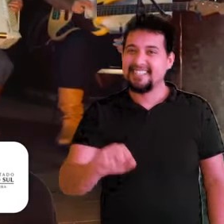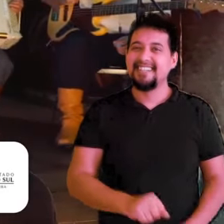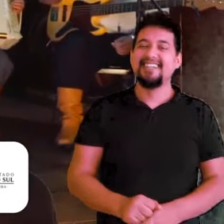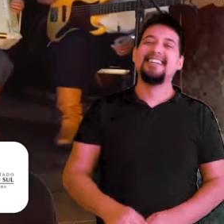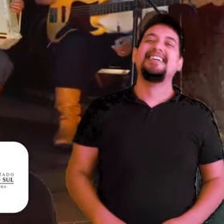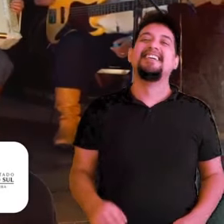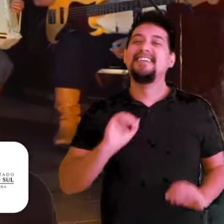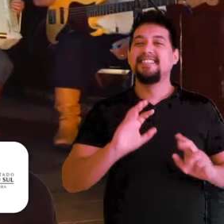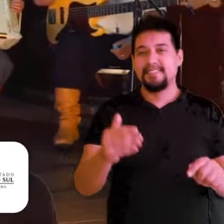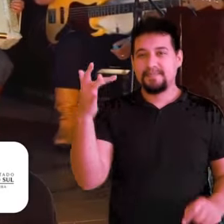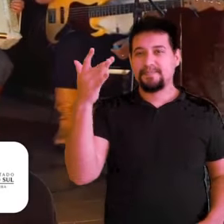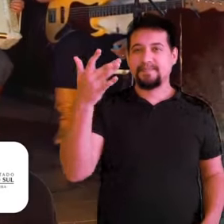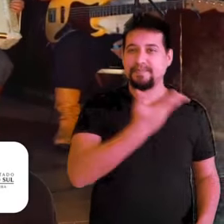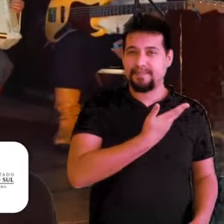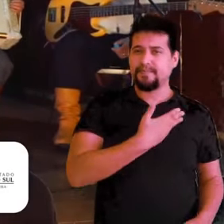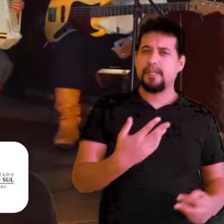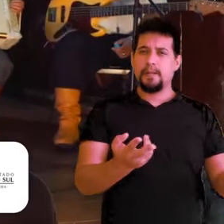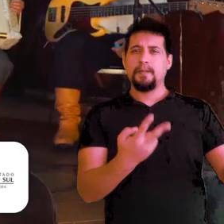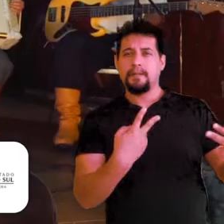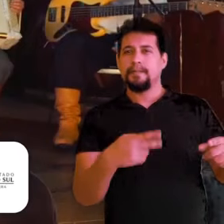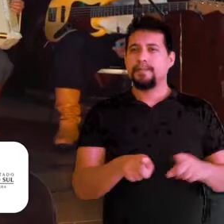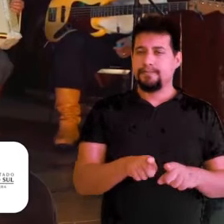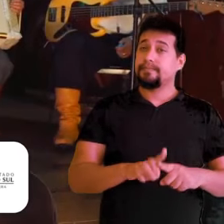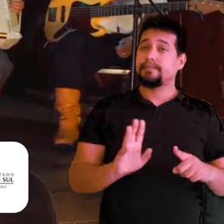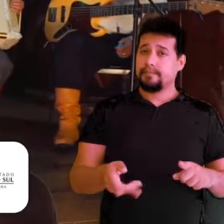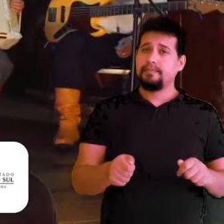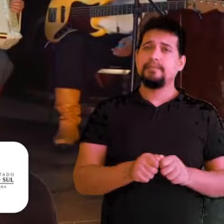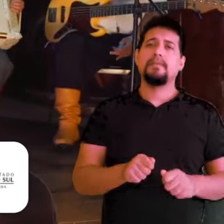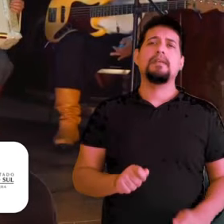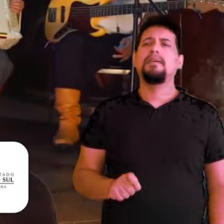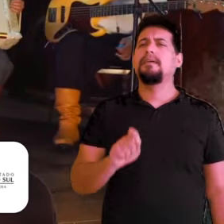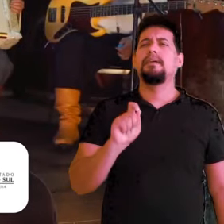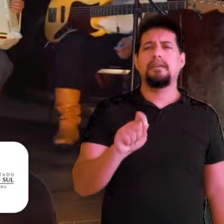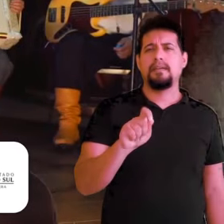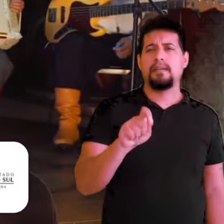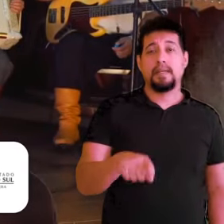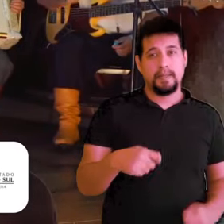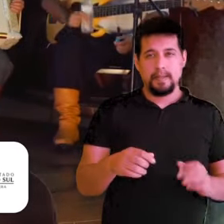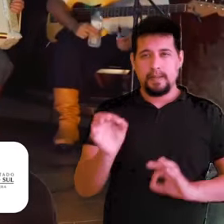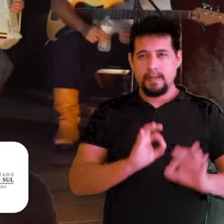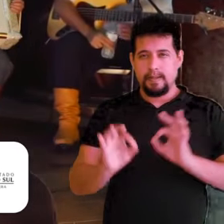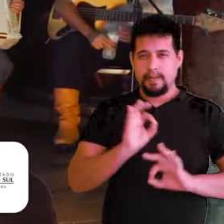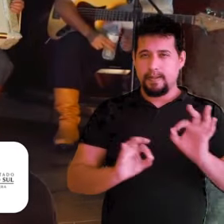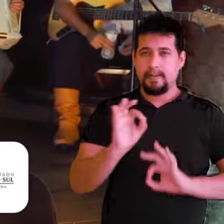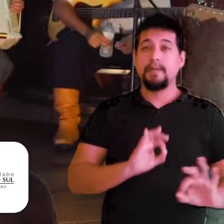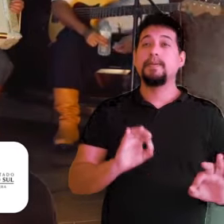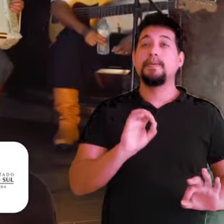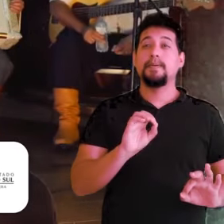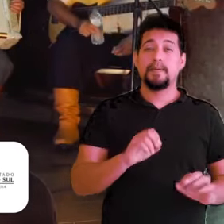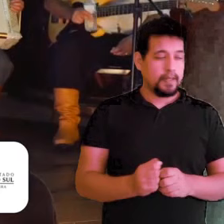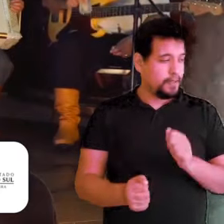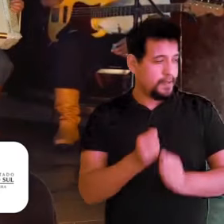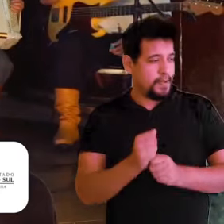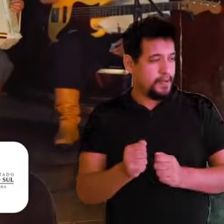Serasa. Que... Olha, meus amigos que estão aí ó, assistindo nós, eu tô aqui. Vou fazer um, né? Temos preparando um